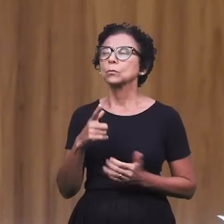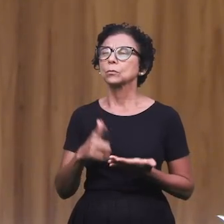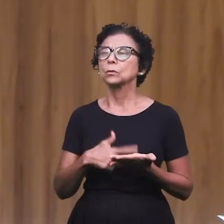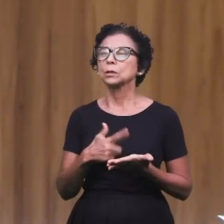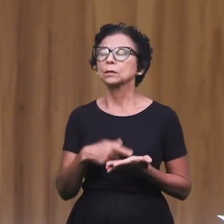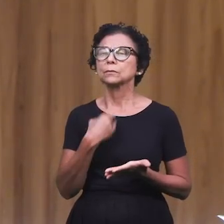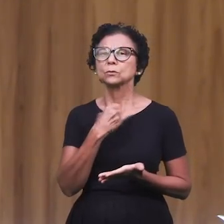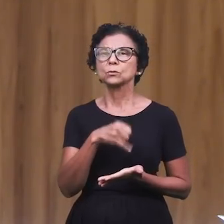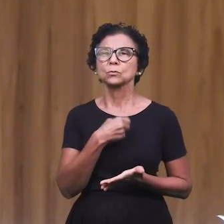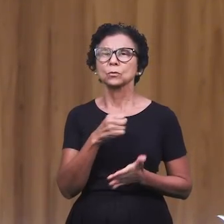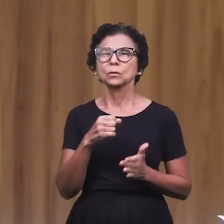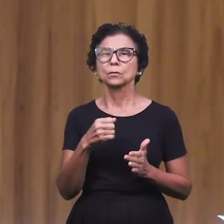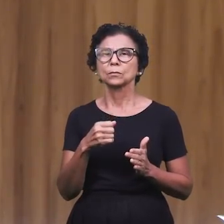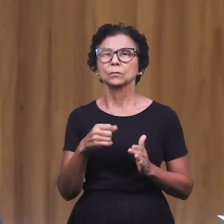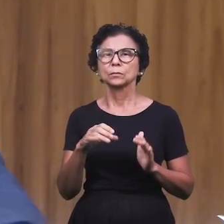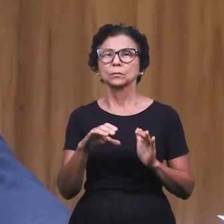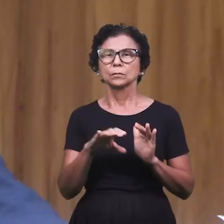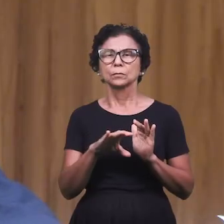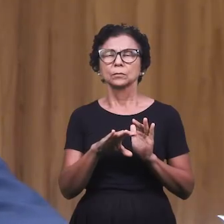44,